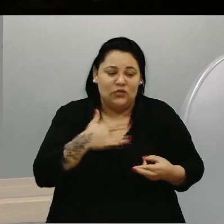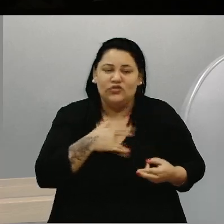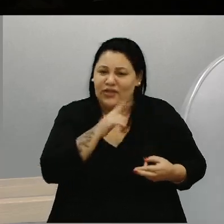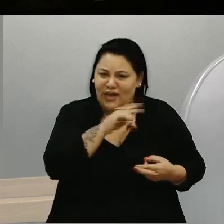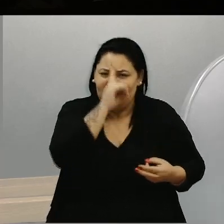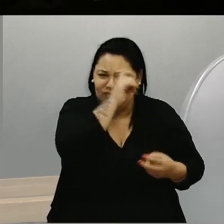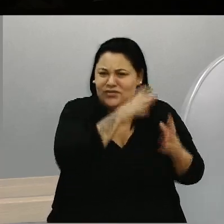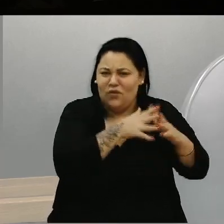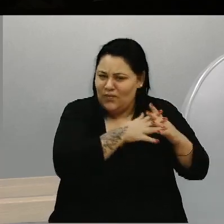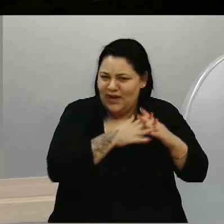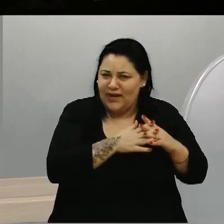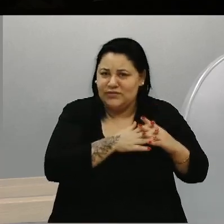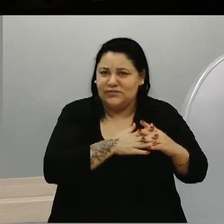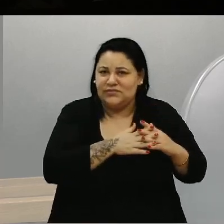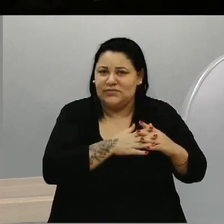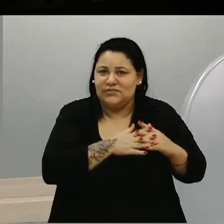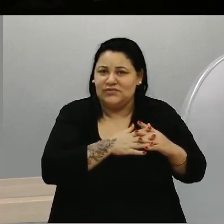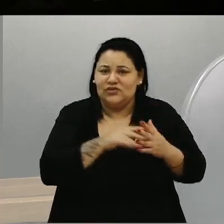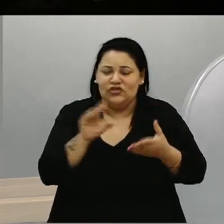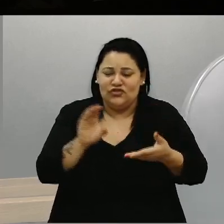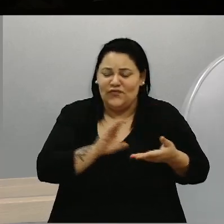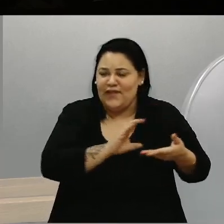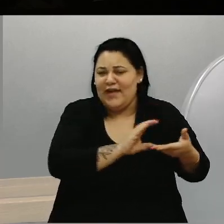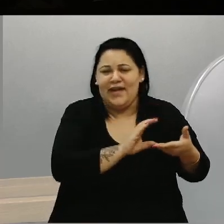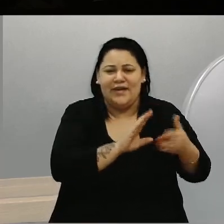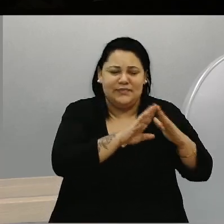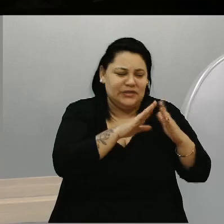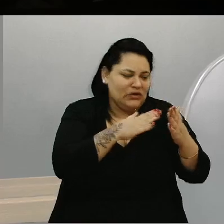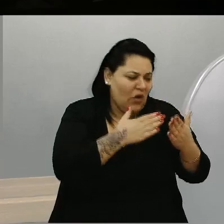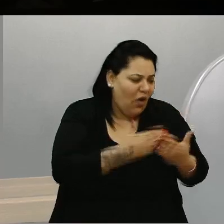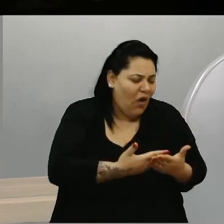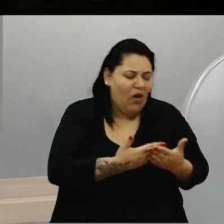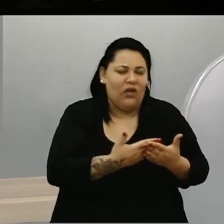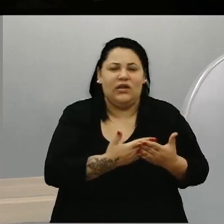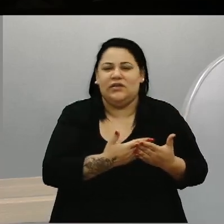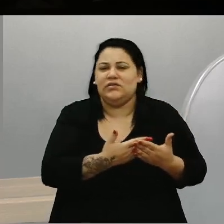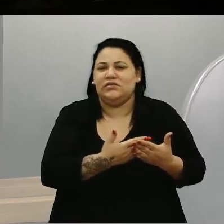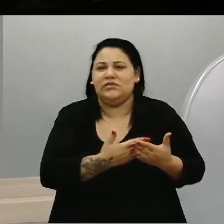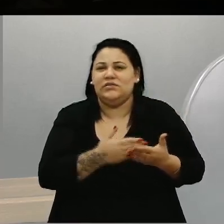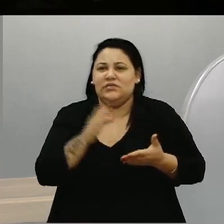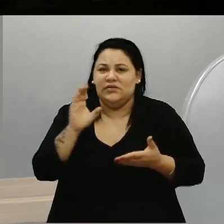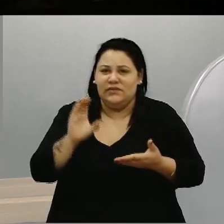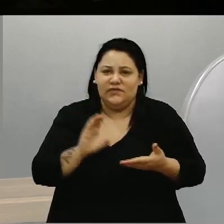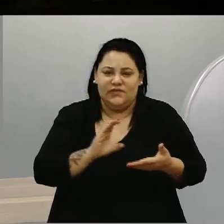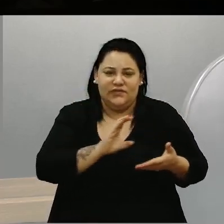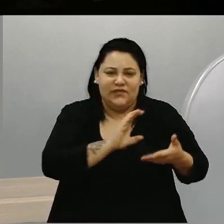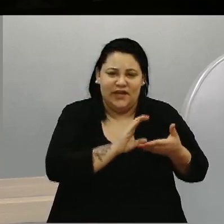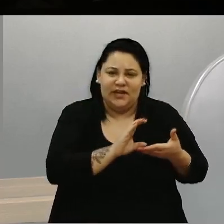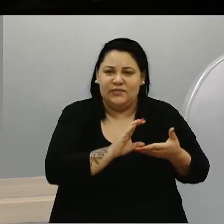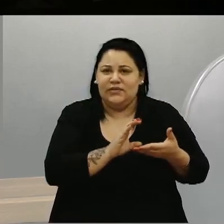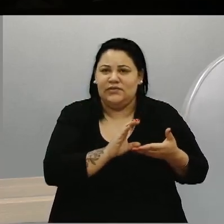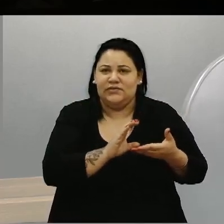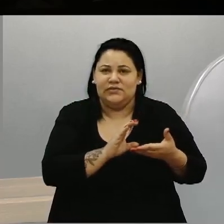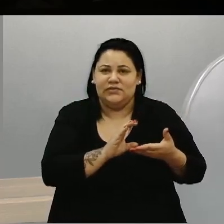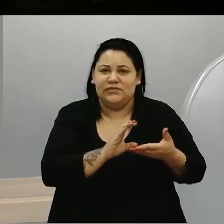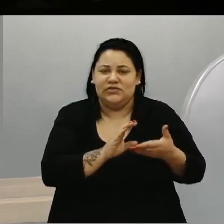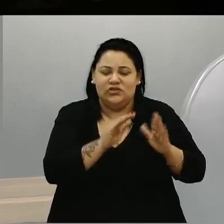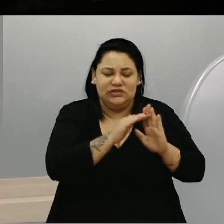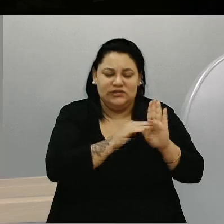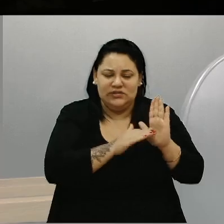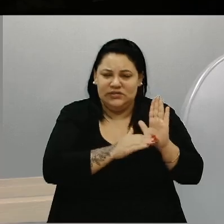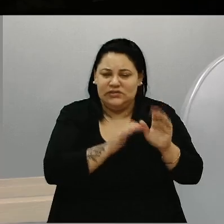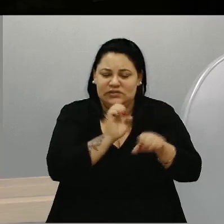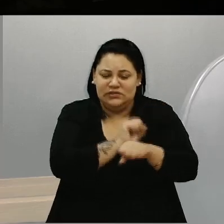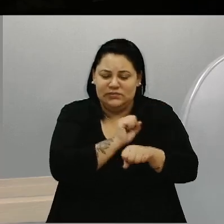tanto, de verbas para as escolas, para verbas de lista de espera